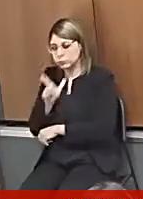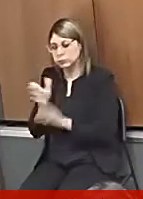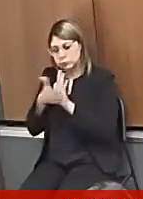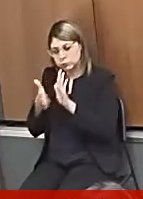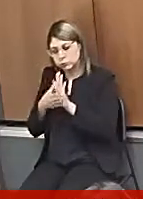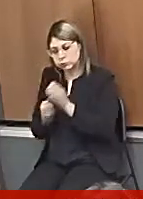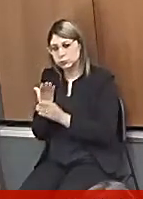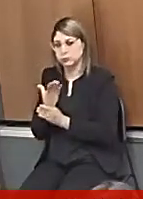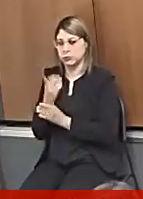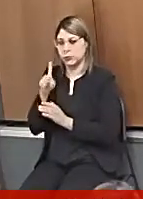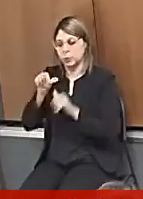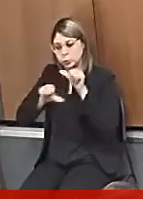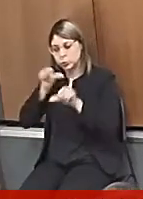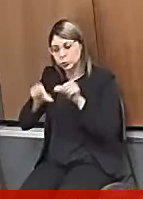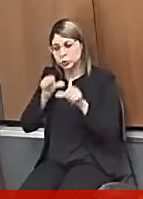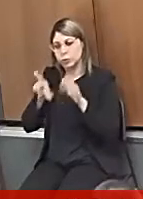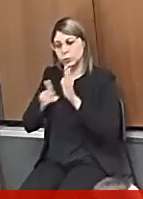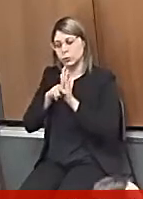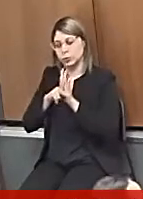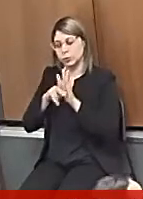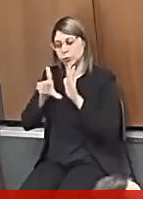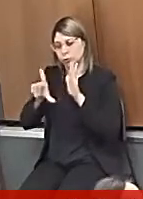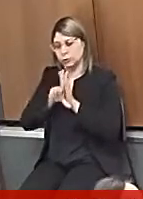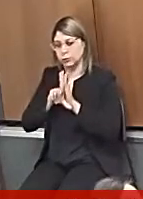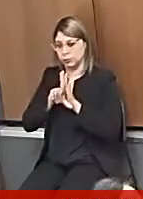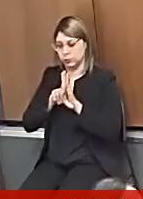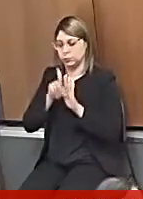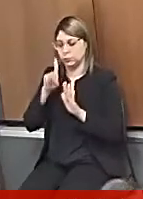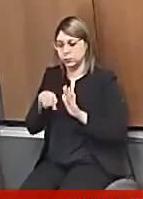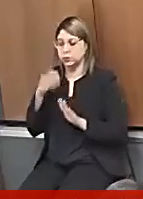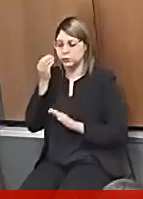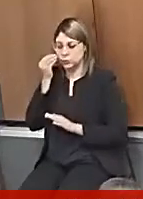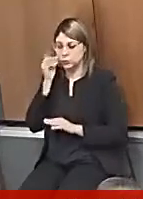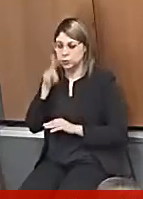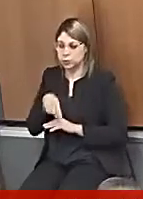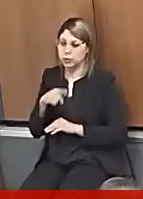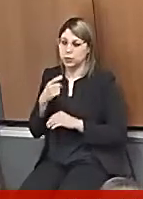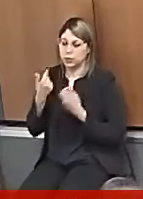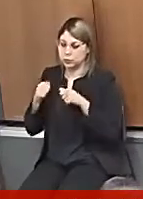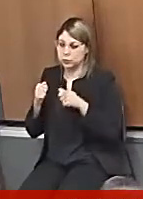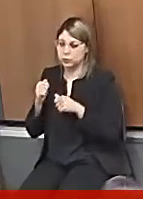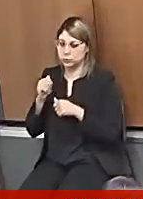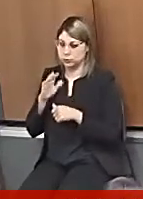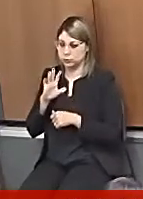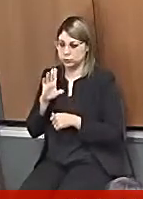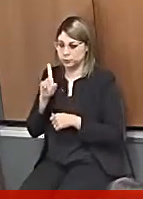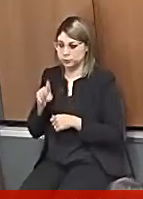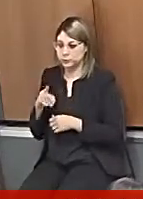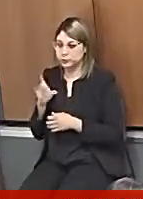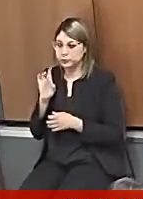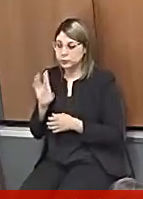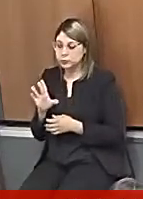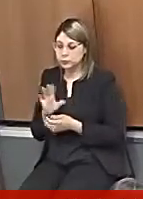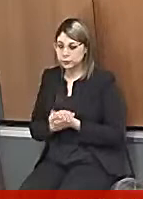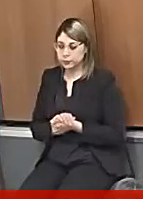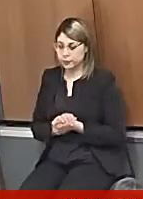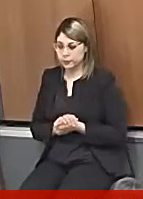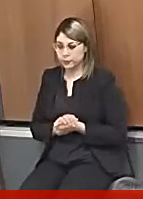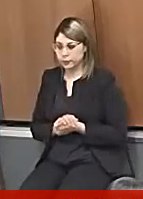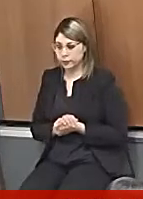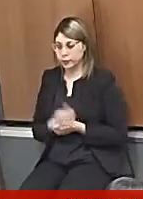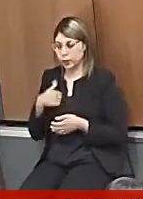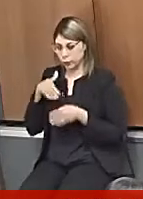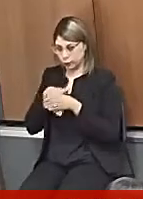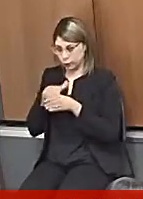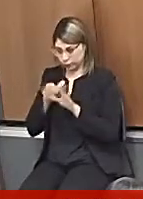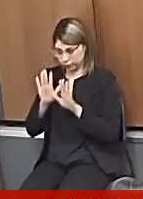proposta para modificar o projeto de lei que atender a demanda de toda a categoria é só eu tô voltando tá eu